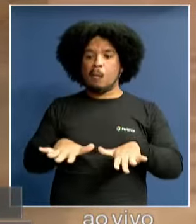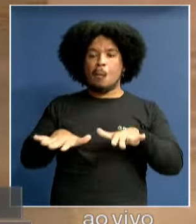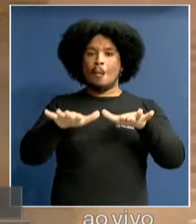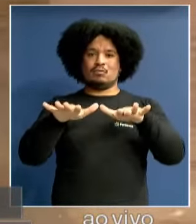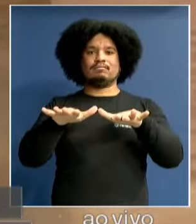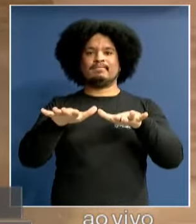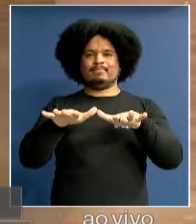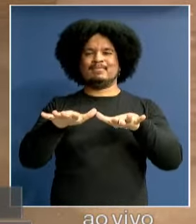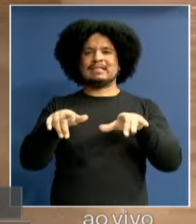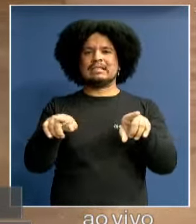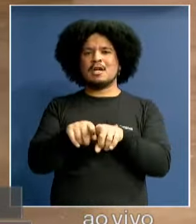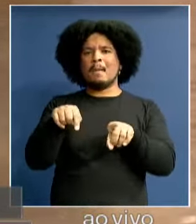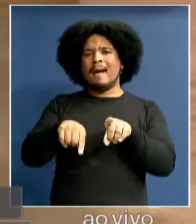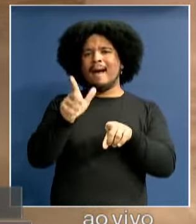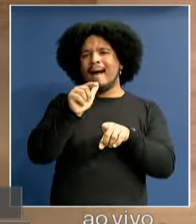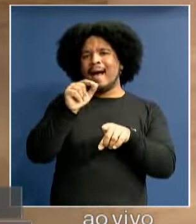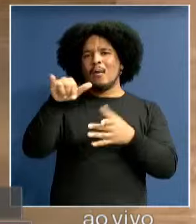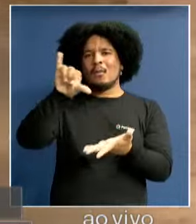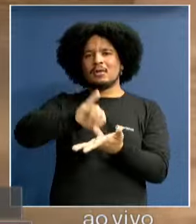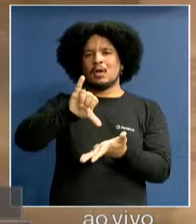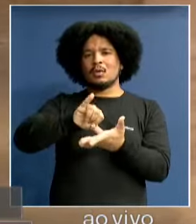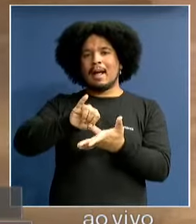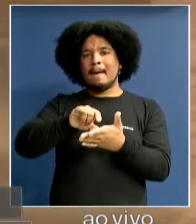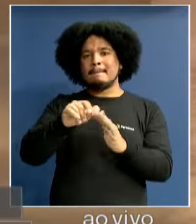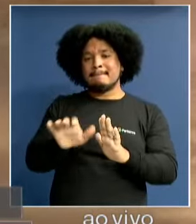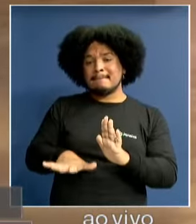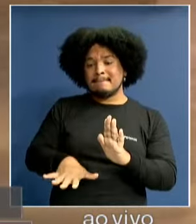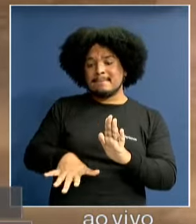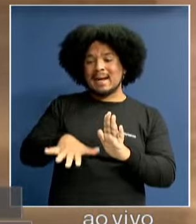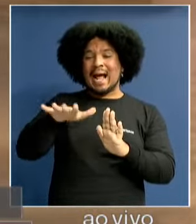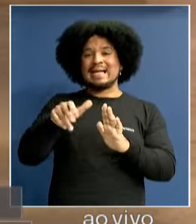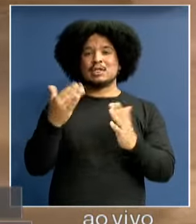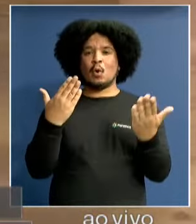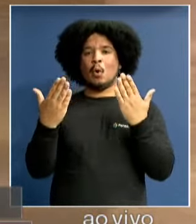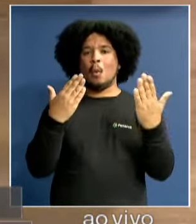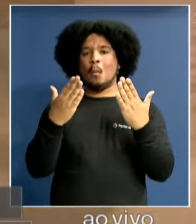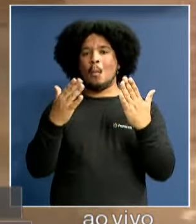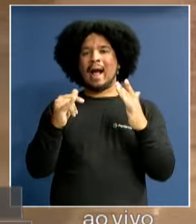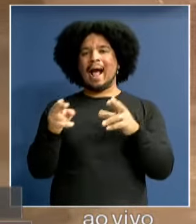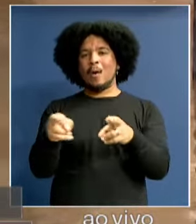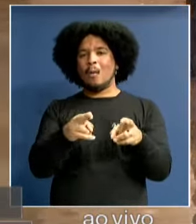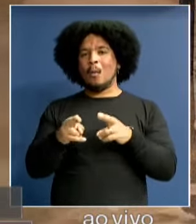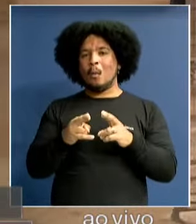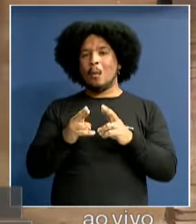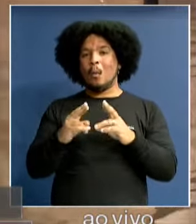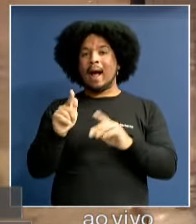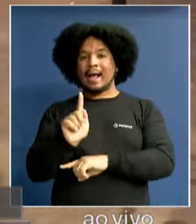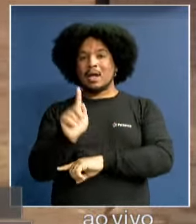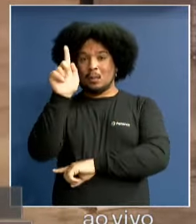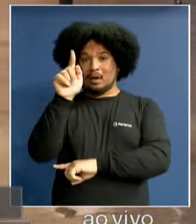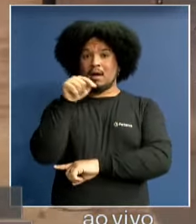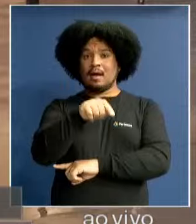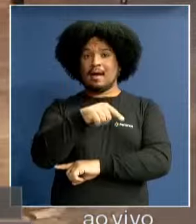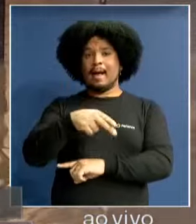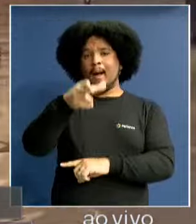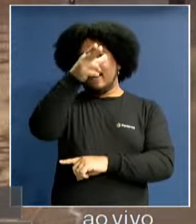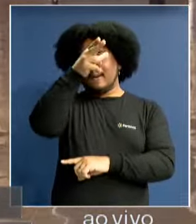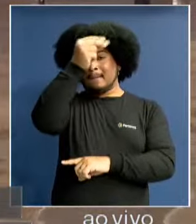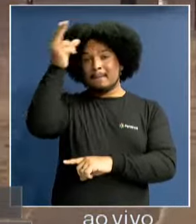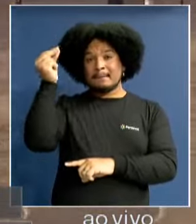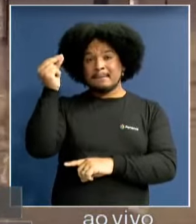a água no centro histórico, ela tá mais alta que o nível do Guaíba. Isso é um relato do prefeito Sebastião Melo de Porto Alegre,